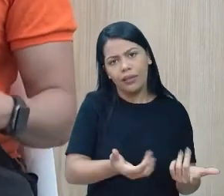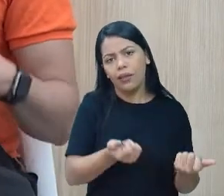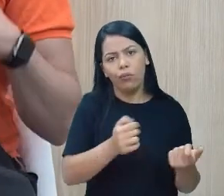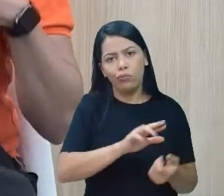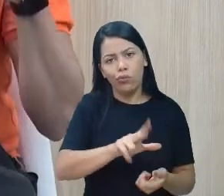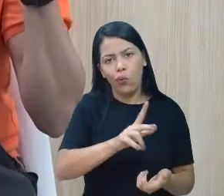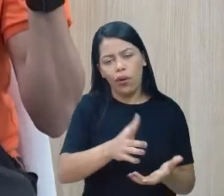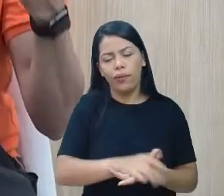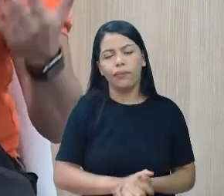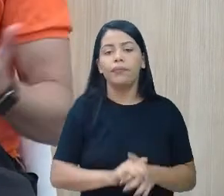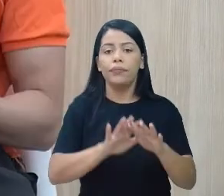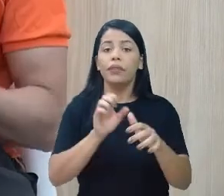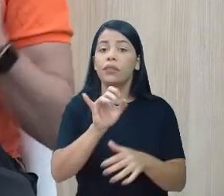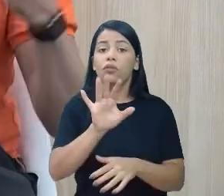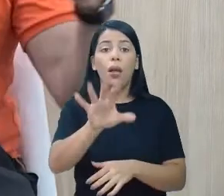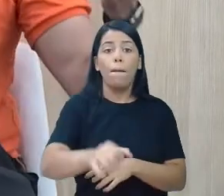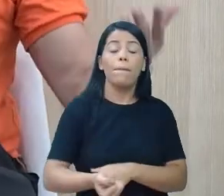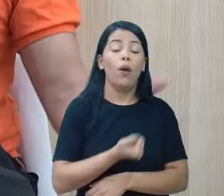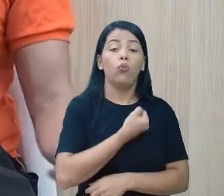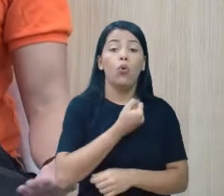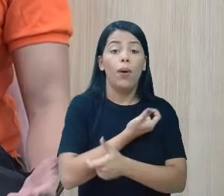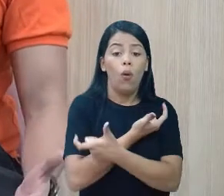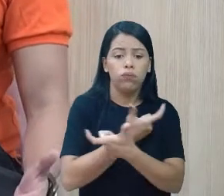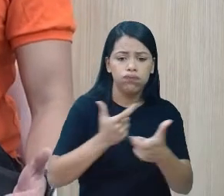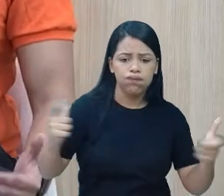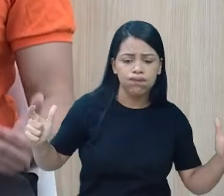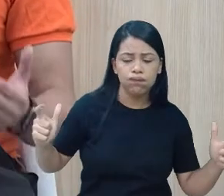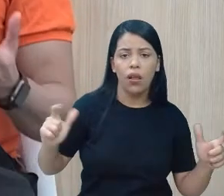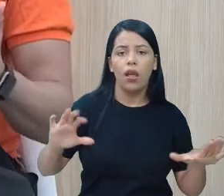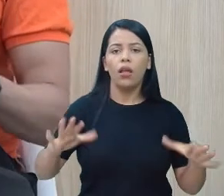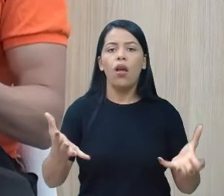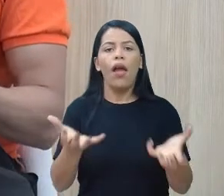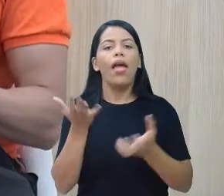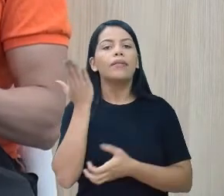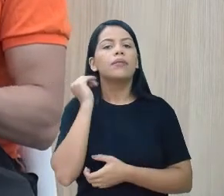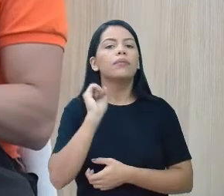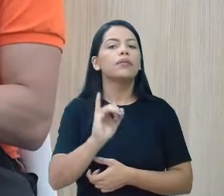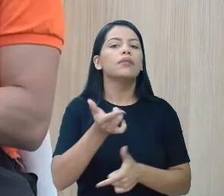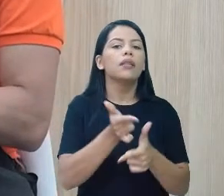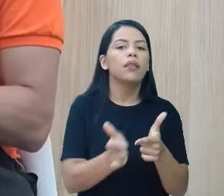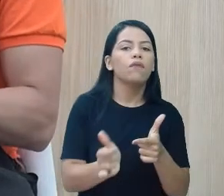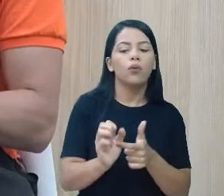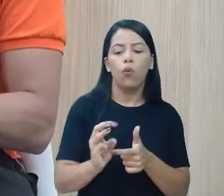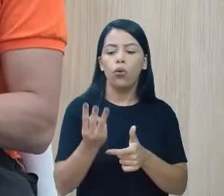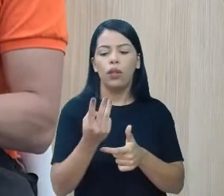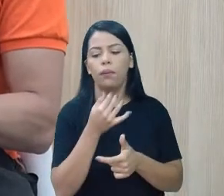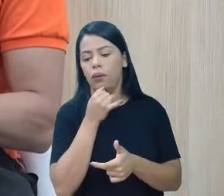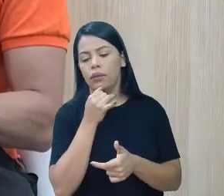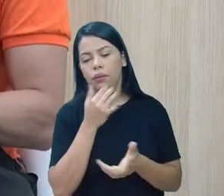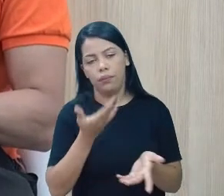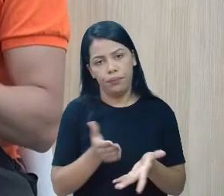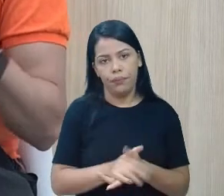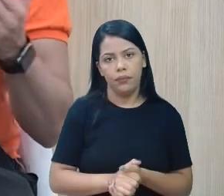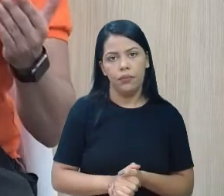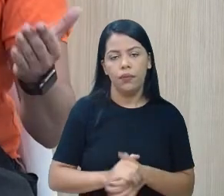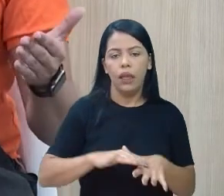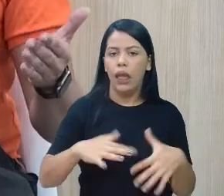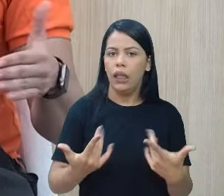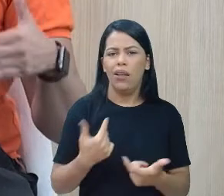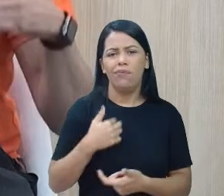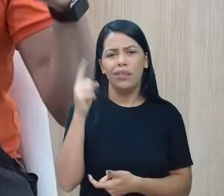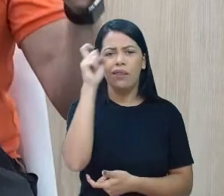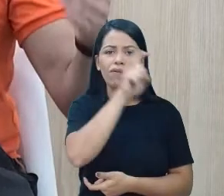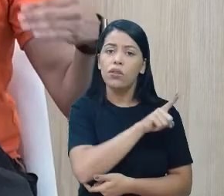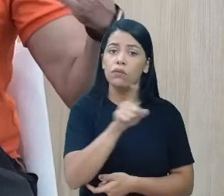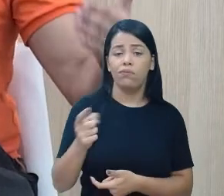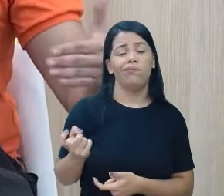que se você pega aí um número muito grande, tá bom? E quer saber se ele é divisível por 3, por exemplo, vai ficar difícil,